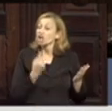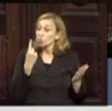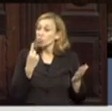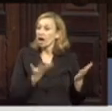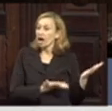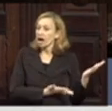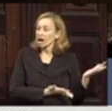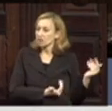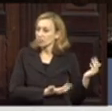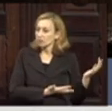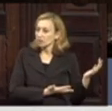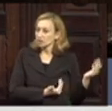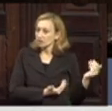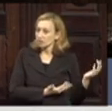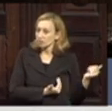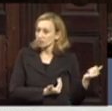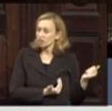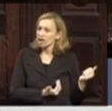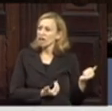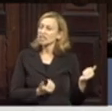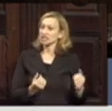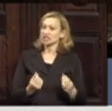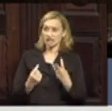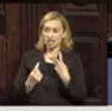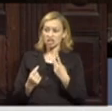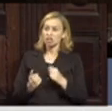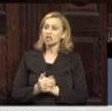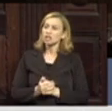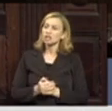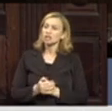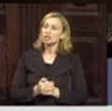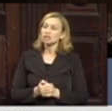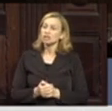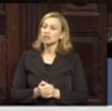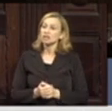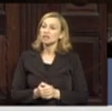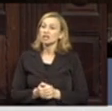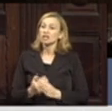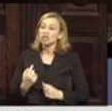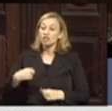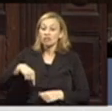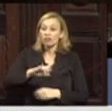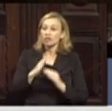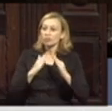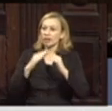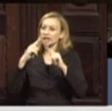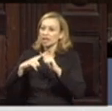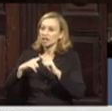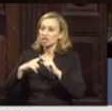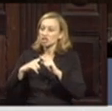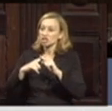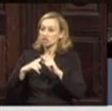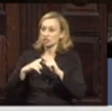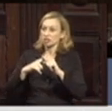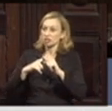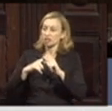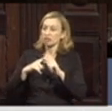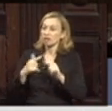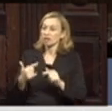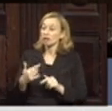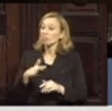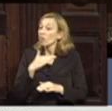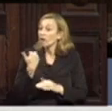não estamos falando aqui de alguém que tivesse uma atividade criminosa ou um ato infracional. Nós